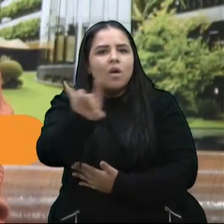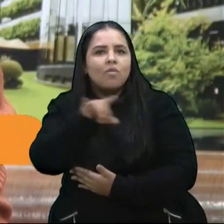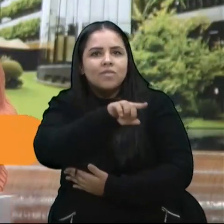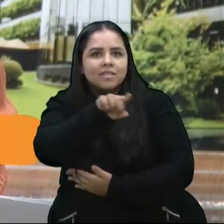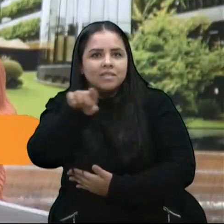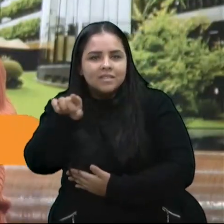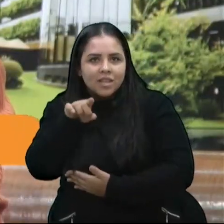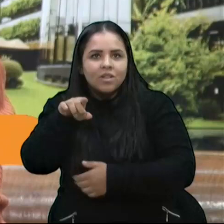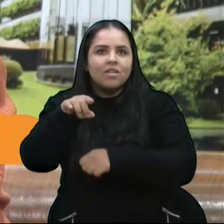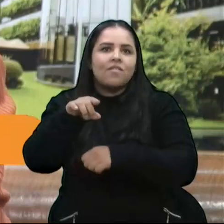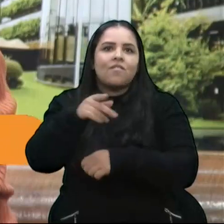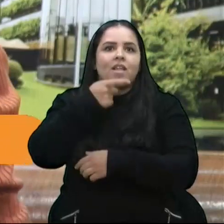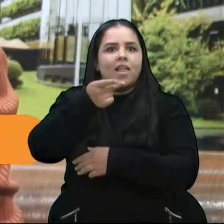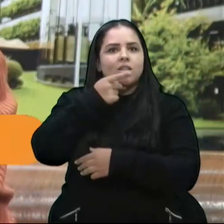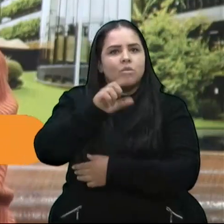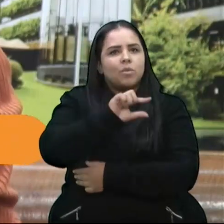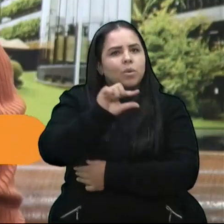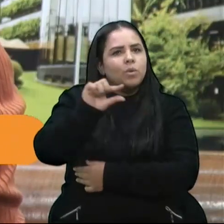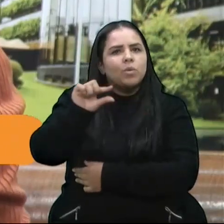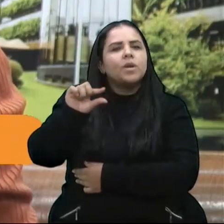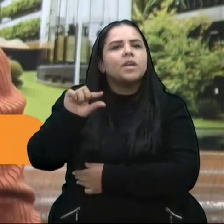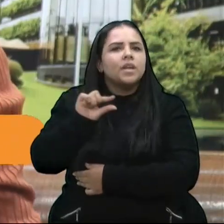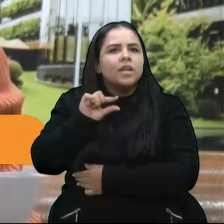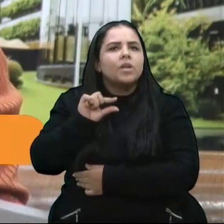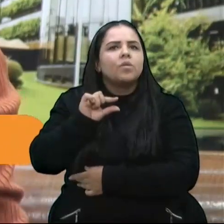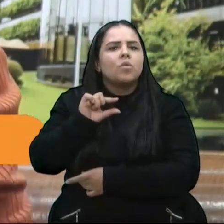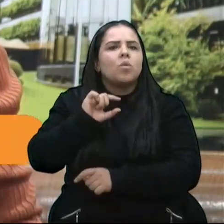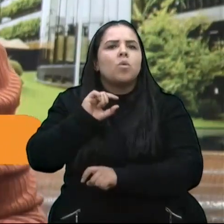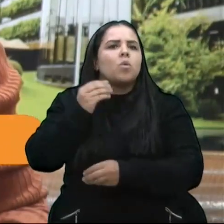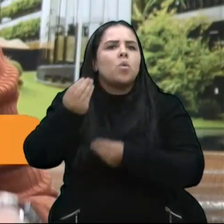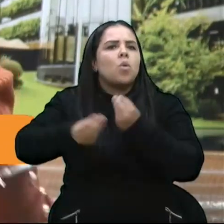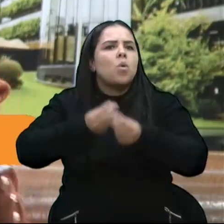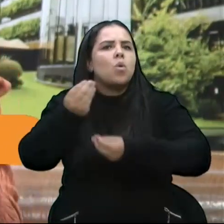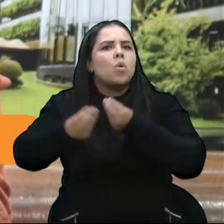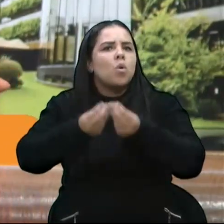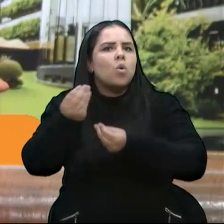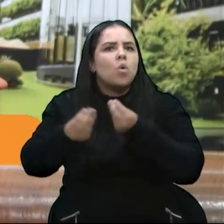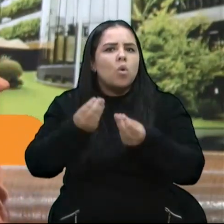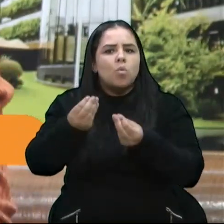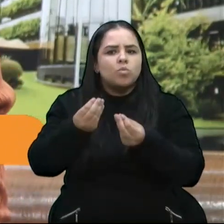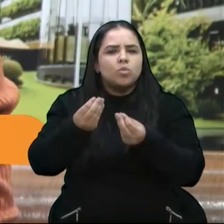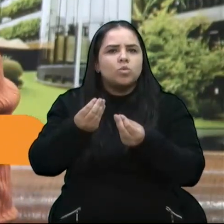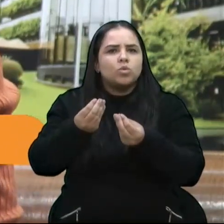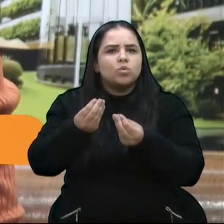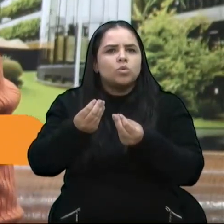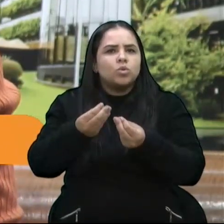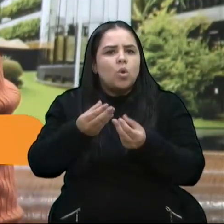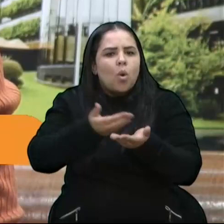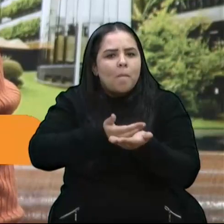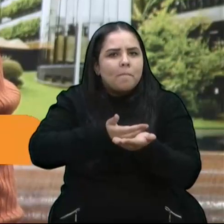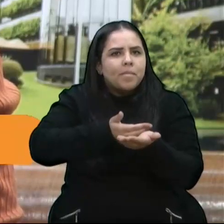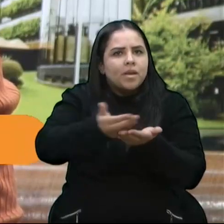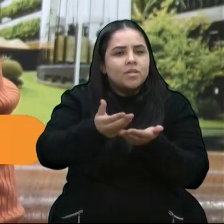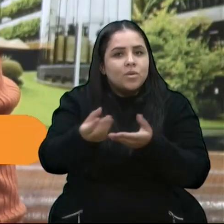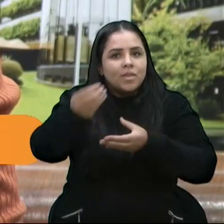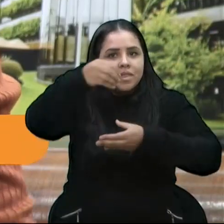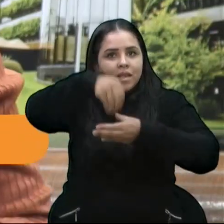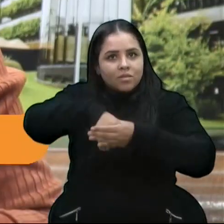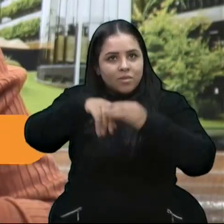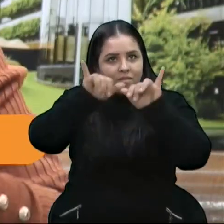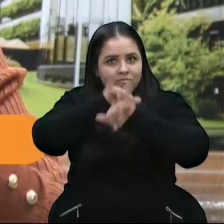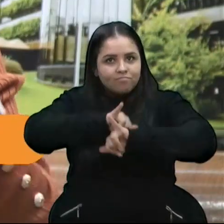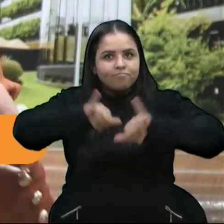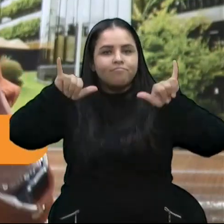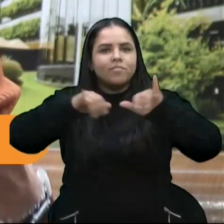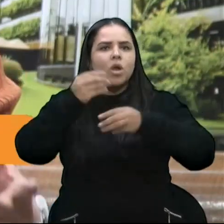nossa primeira rodada, falasse um pouquinho como é que foi no seu nicho, né, de mercado dentro da publicidade e propaganda, como